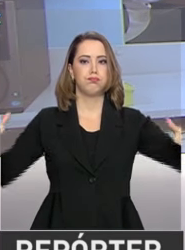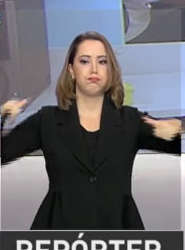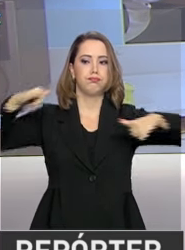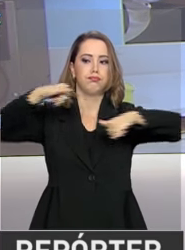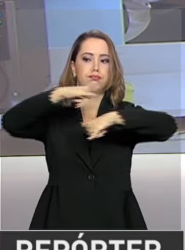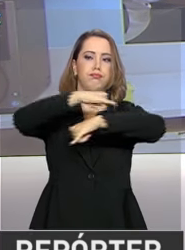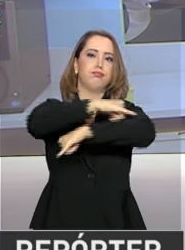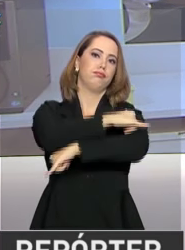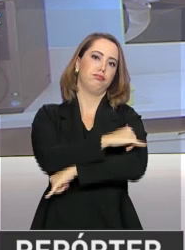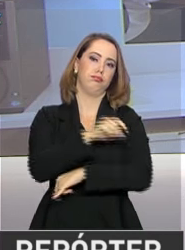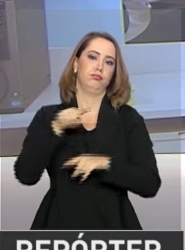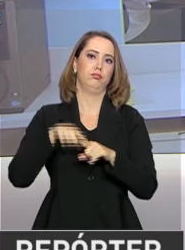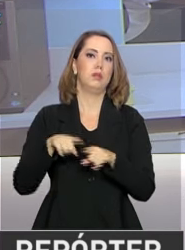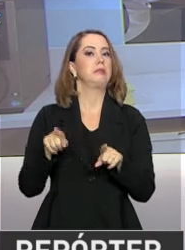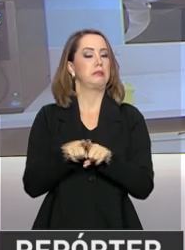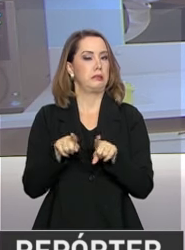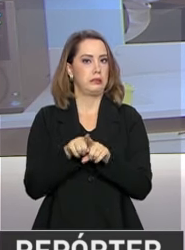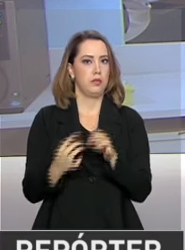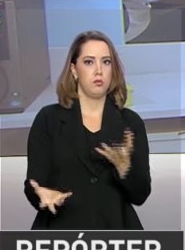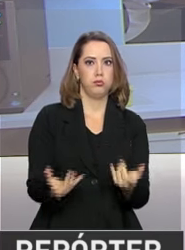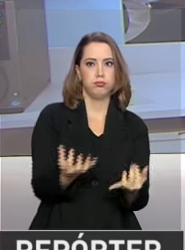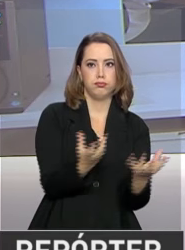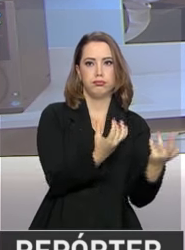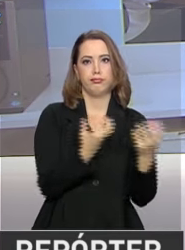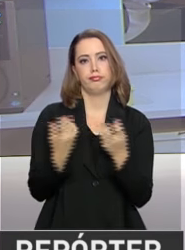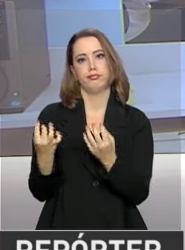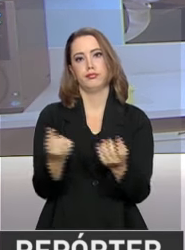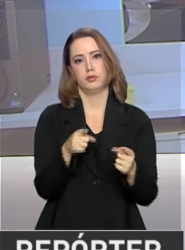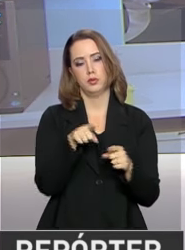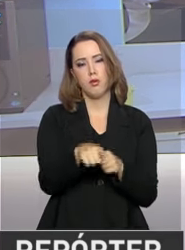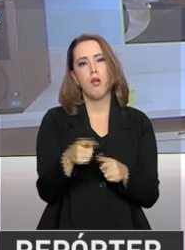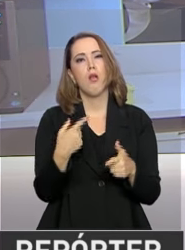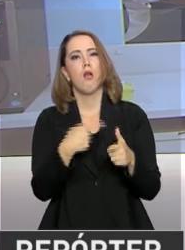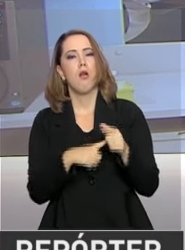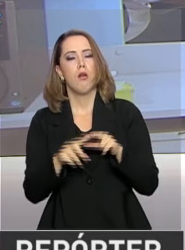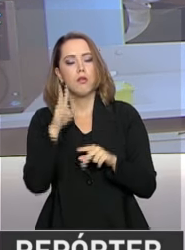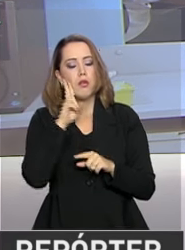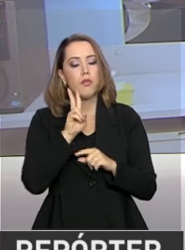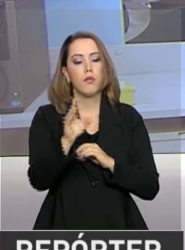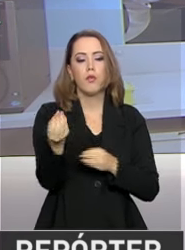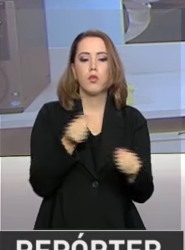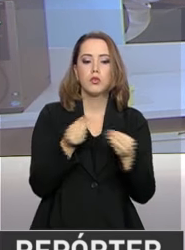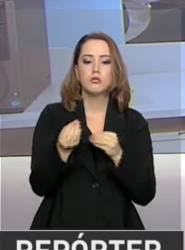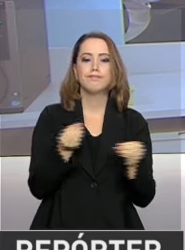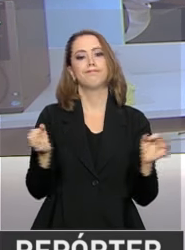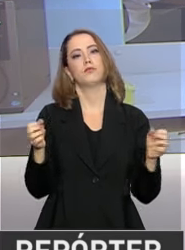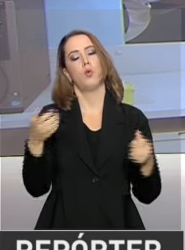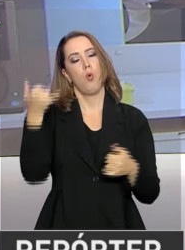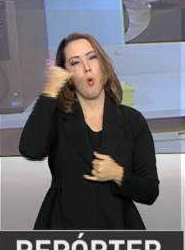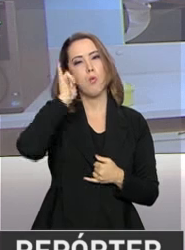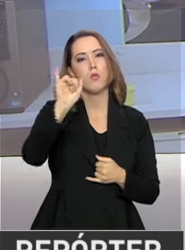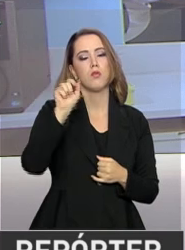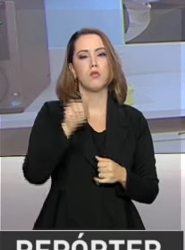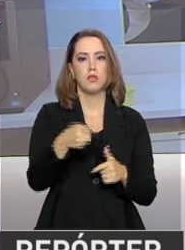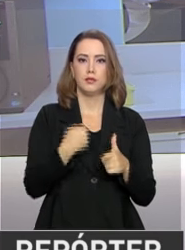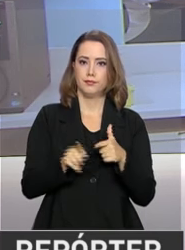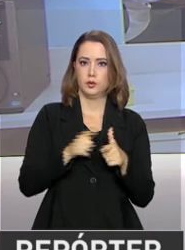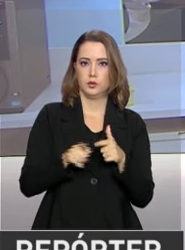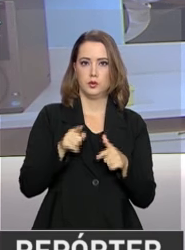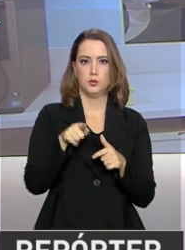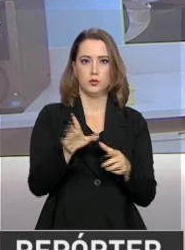incêndios para sugerir ações que reduzam esses riscos foi criado um grupo de trabalho com representantes do setor